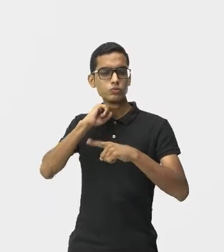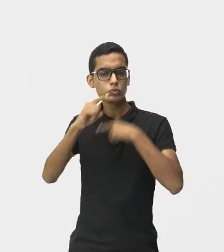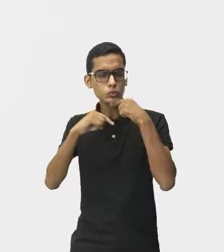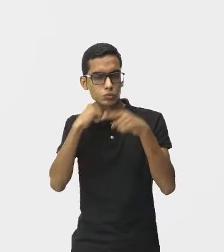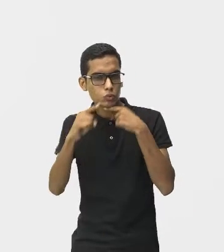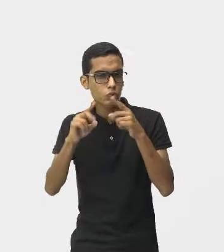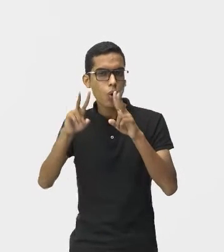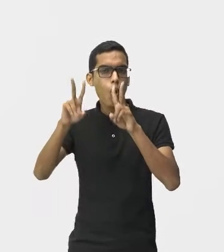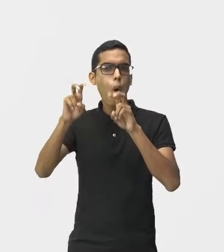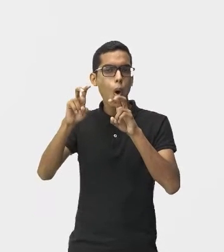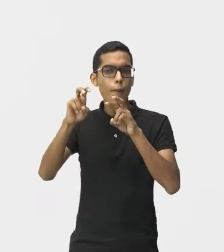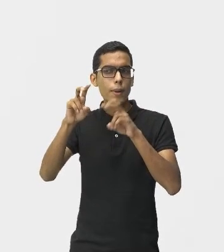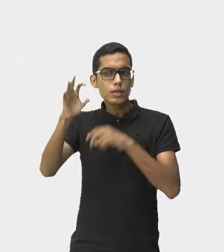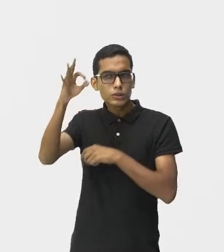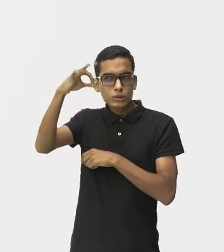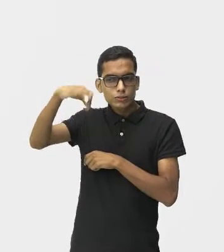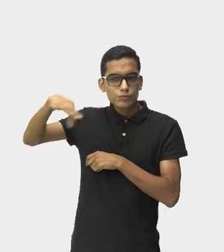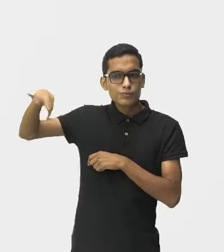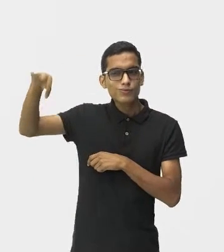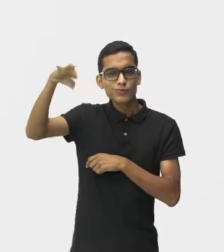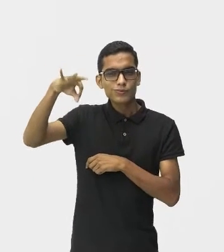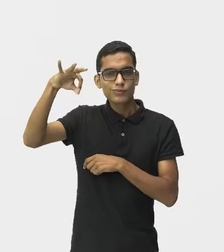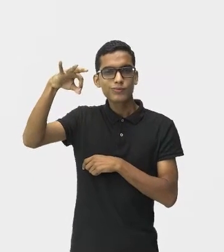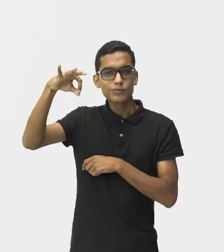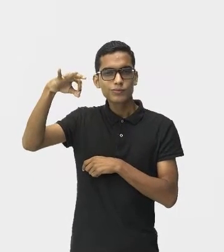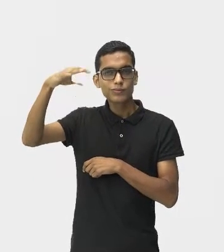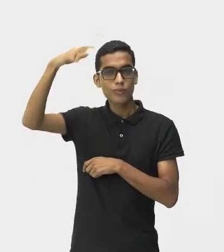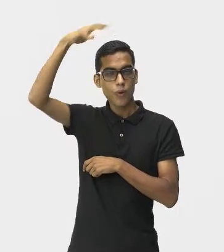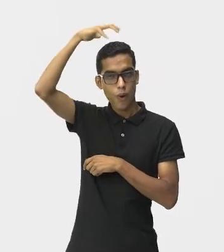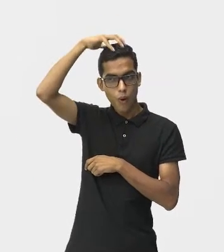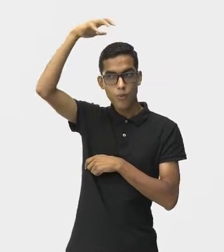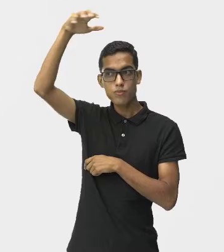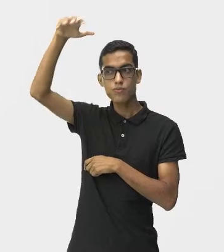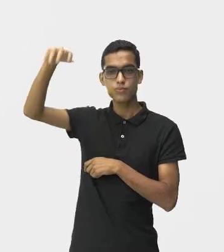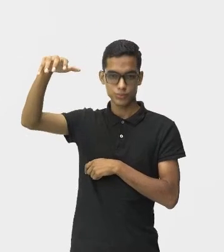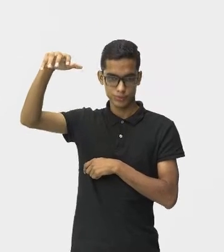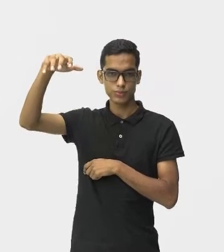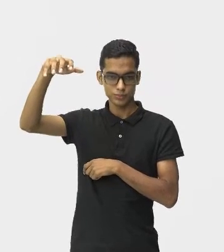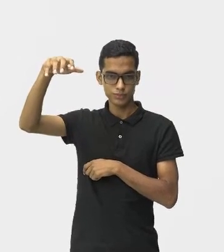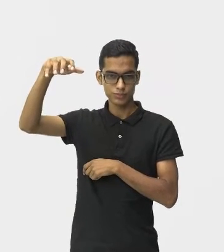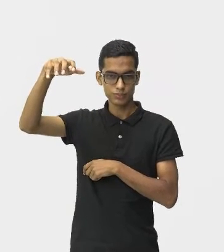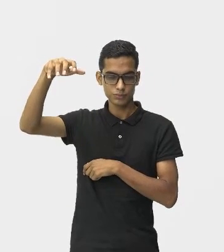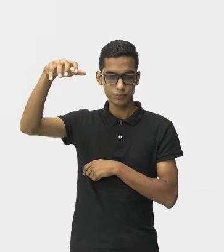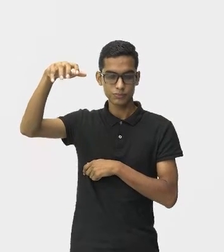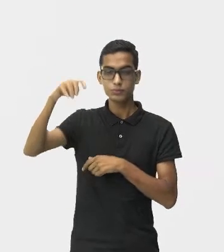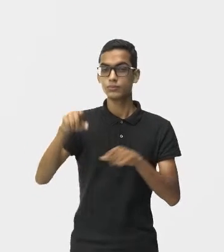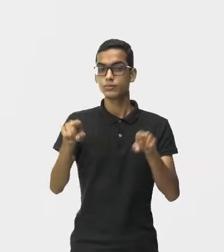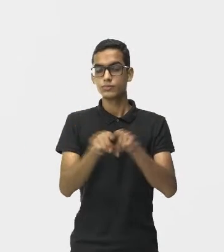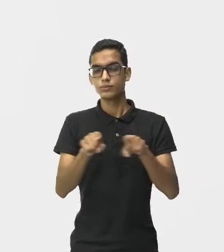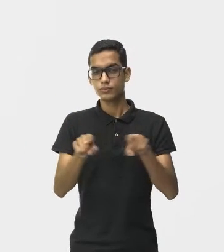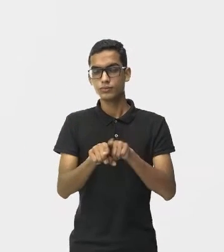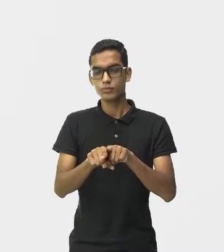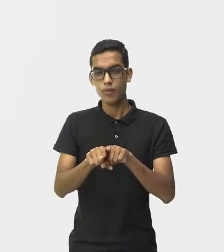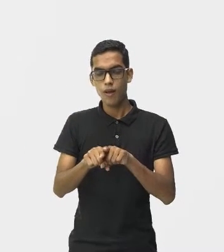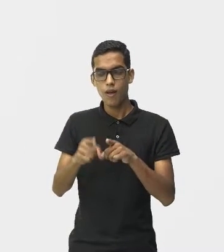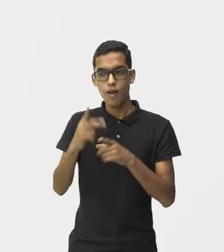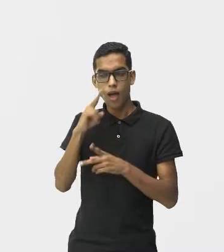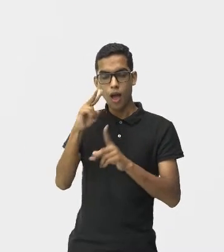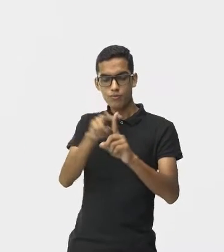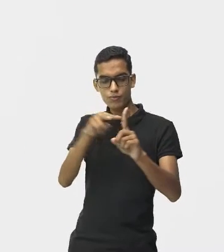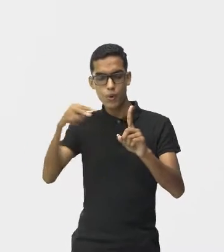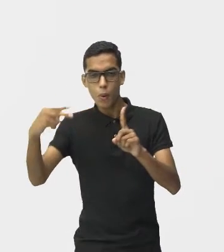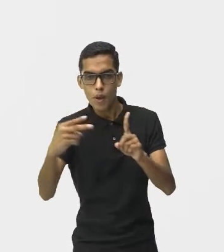divindade imperial, questionou o fato dos romanos verem o seu imperador